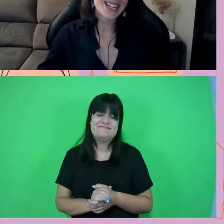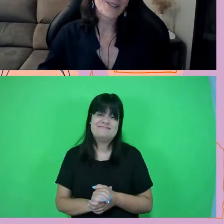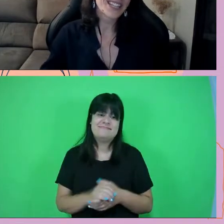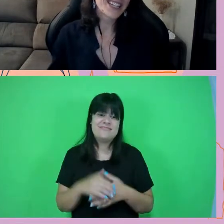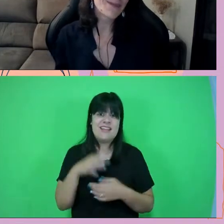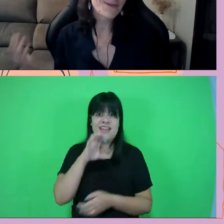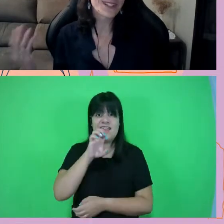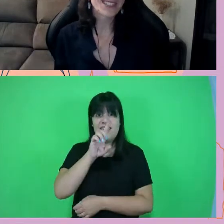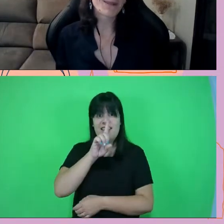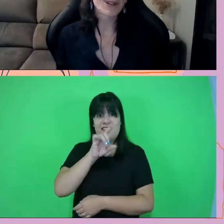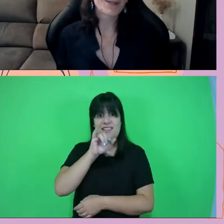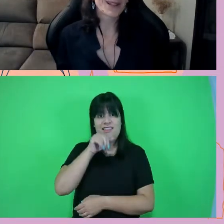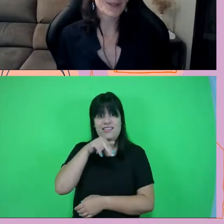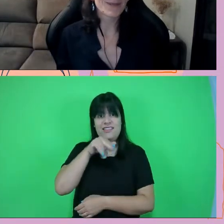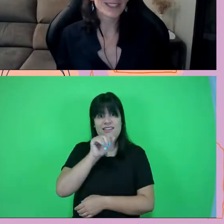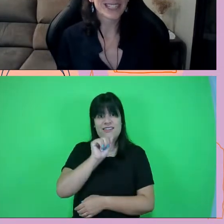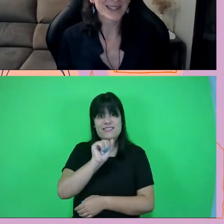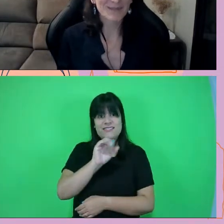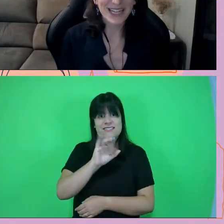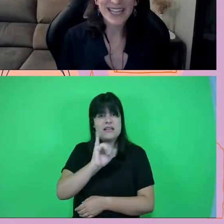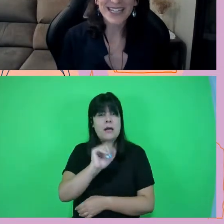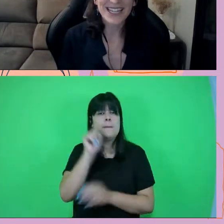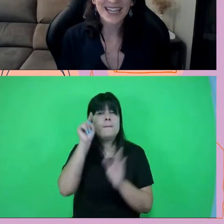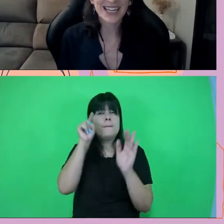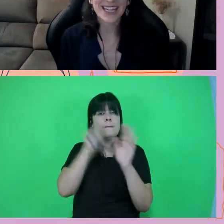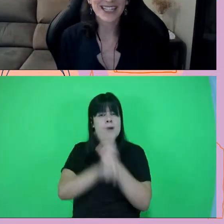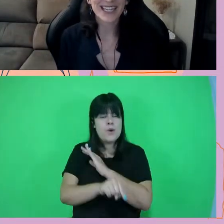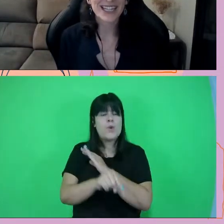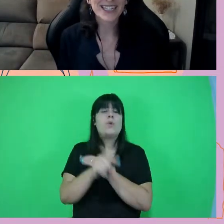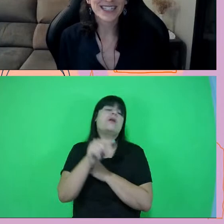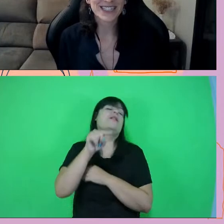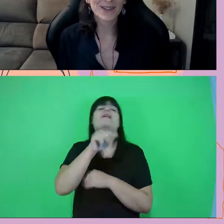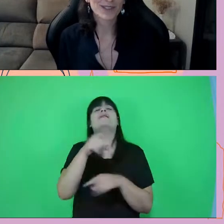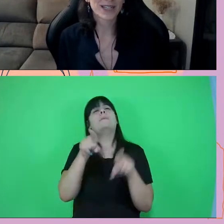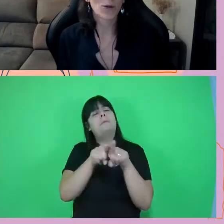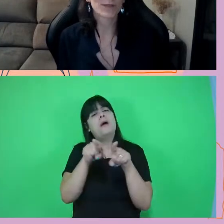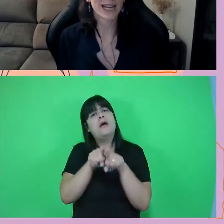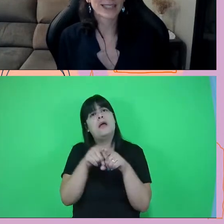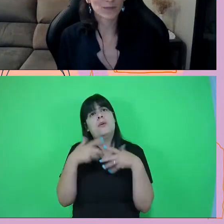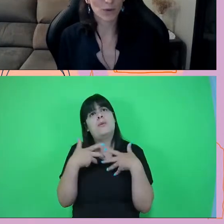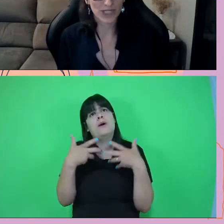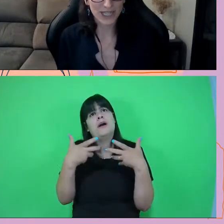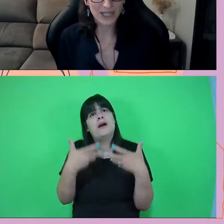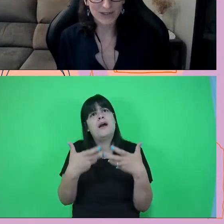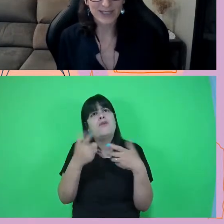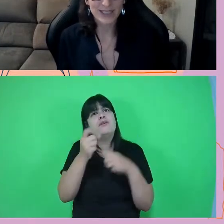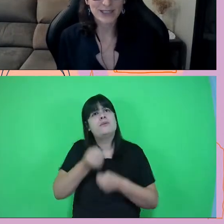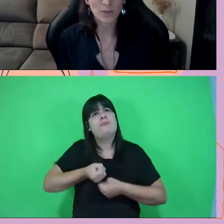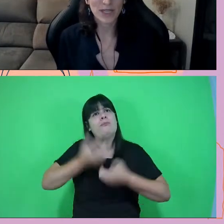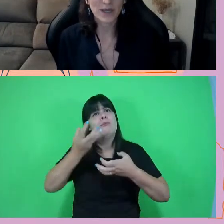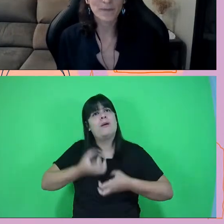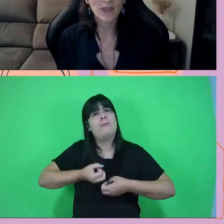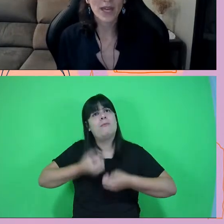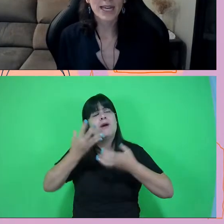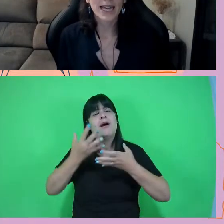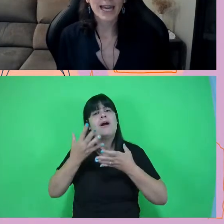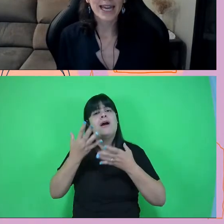Ednancy, eu queria fazer uma pergunta para você também. E queria que você contasse um pouquinho, assim,